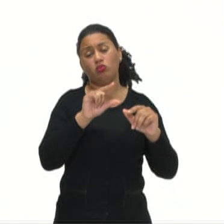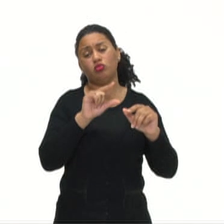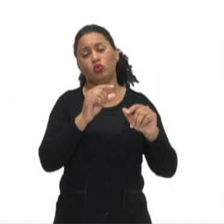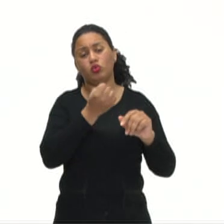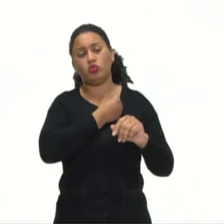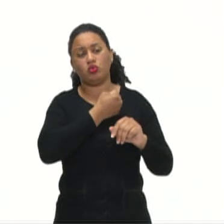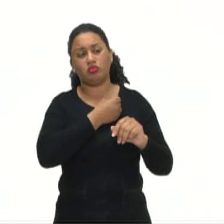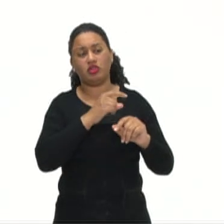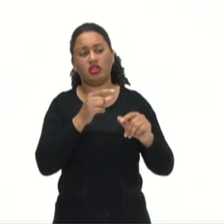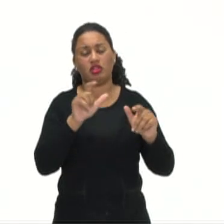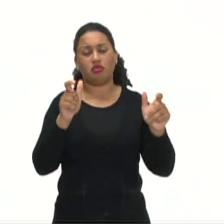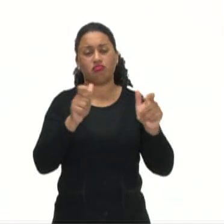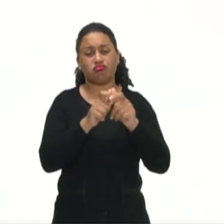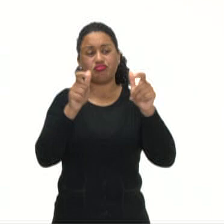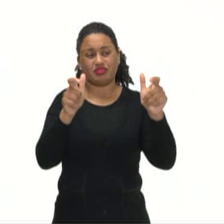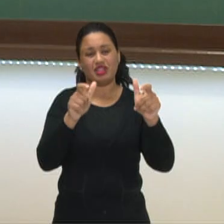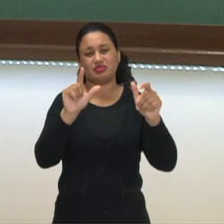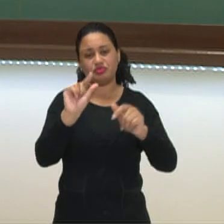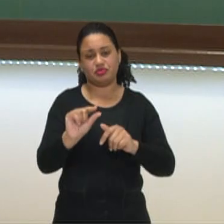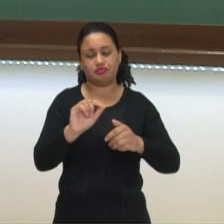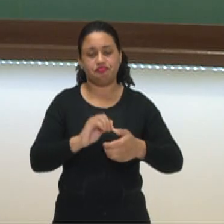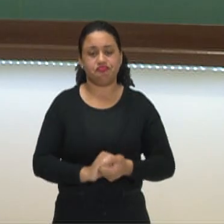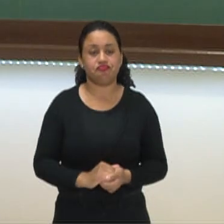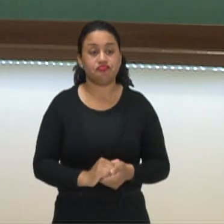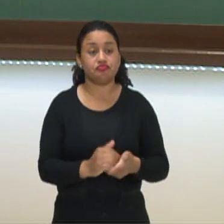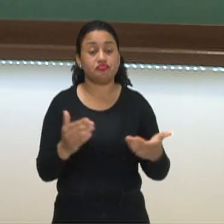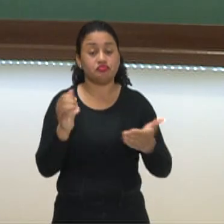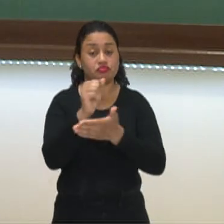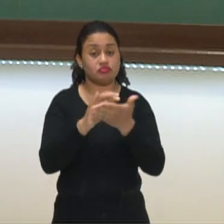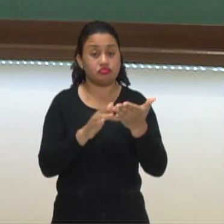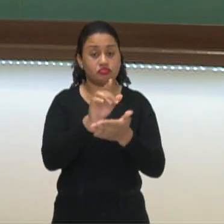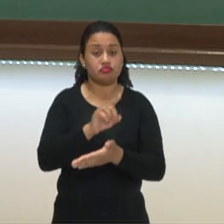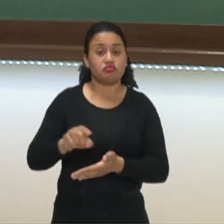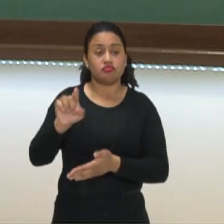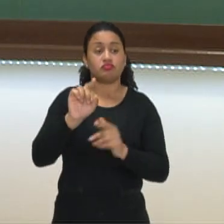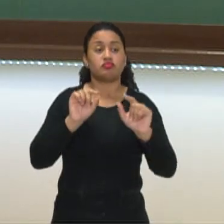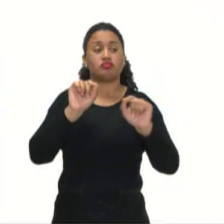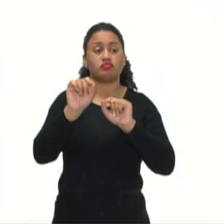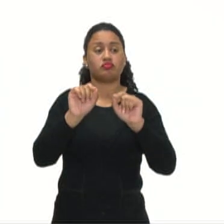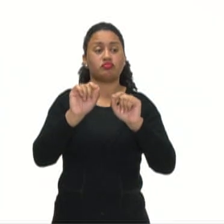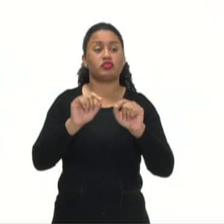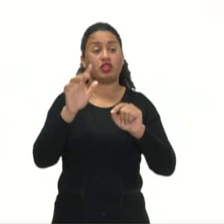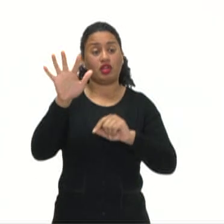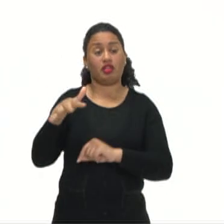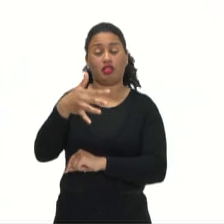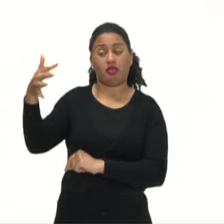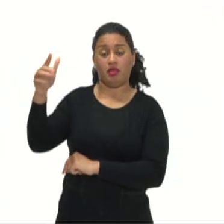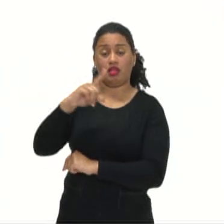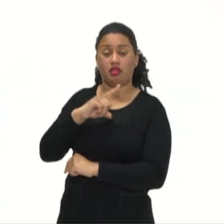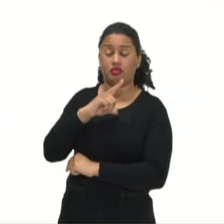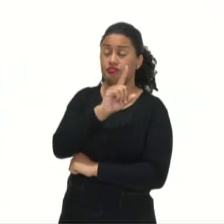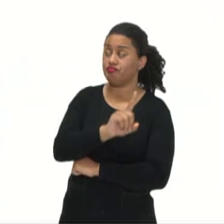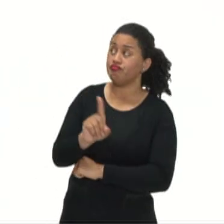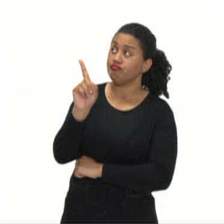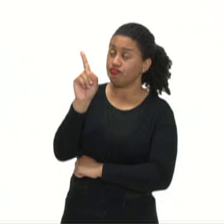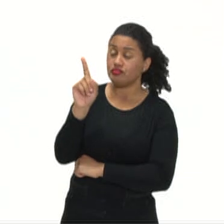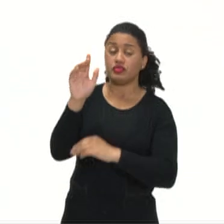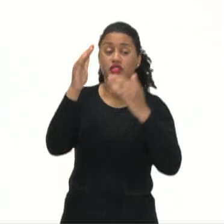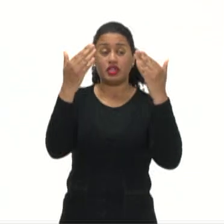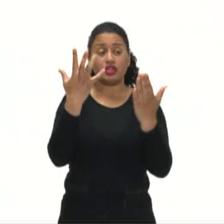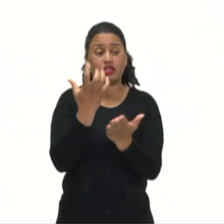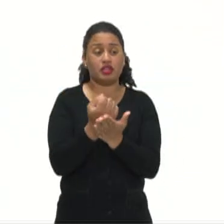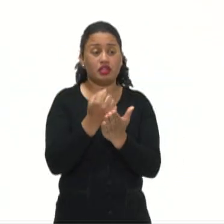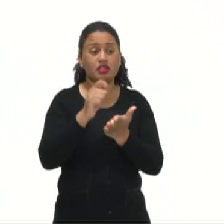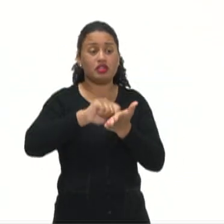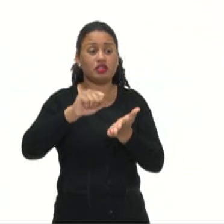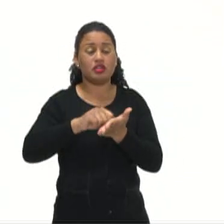em toda a Europa. Agora vamos para uma atividade aqui. A partir da tabela ao lado, analise os dados e escreva quais